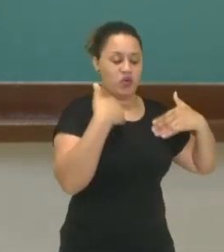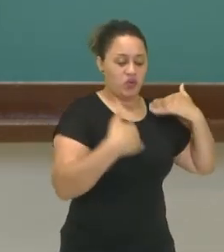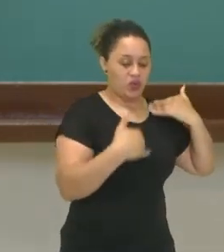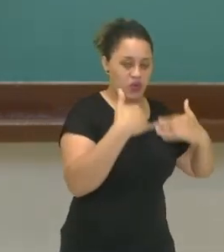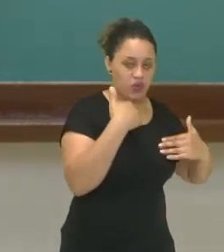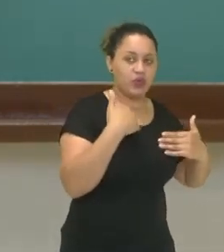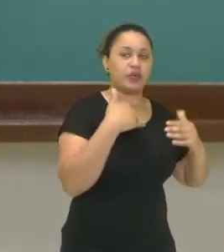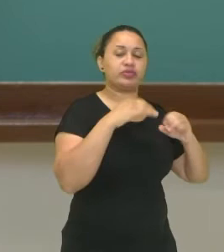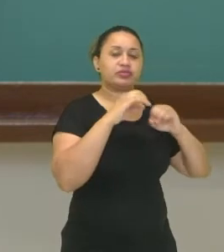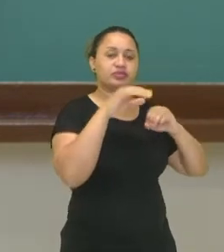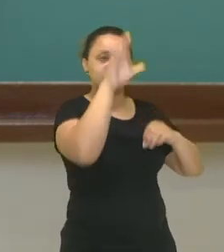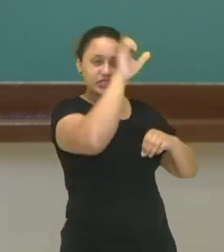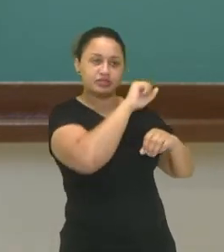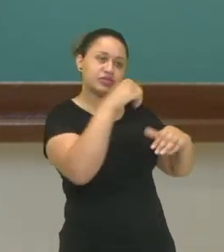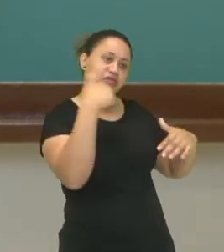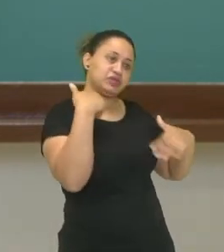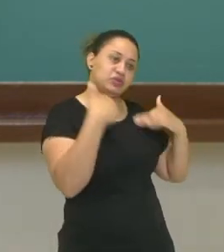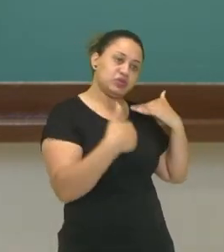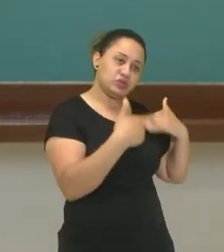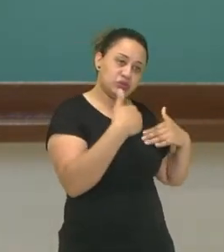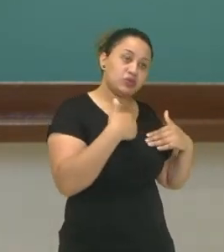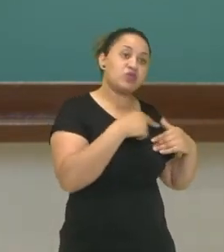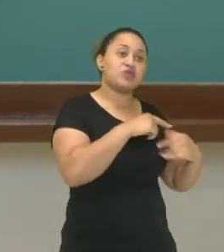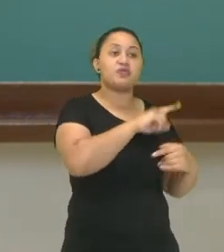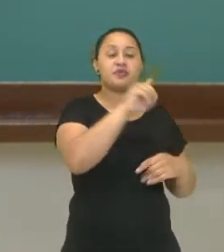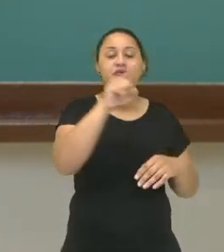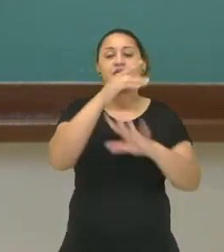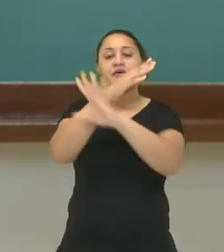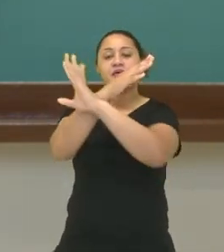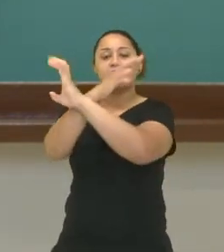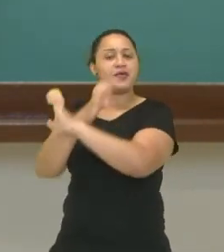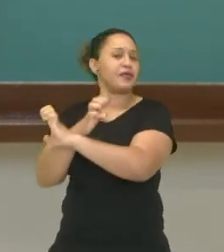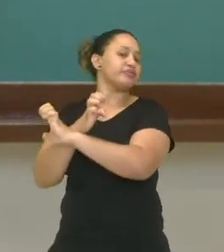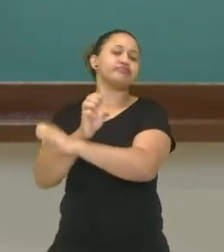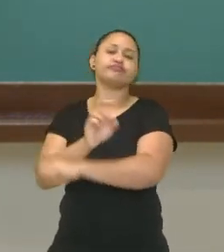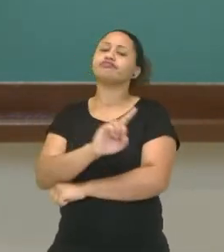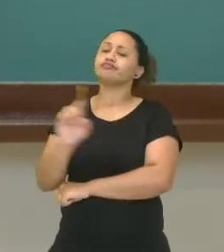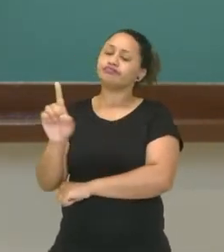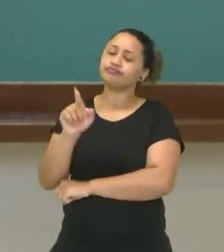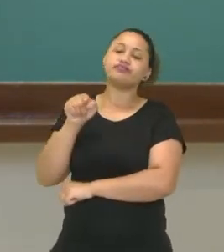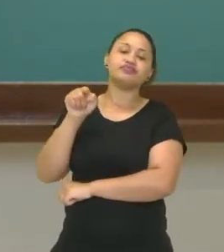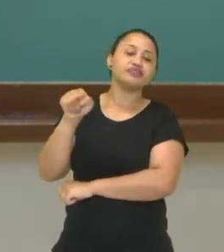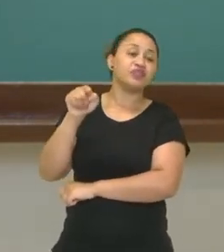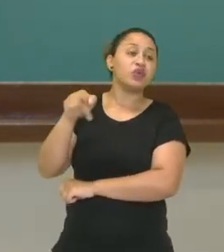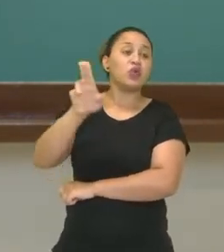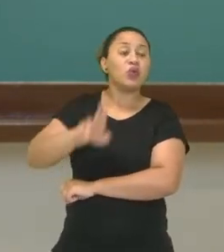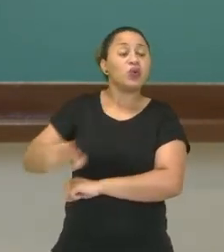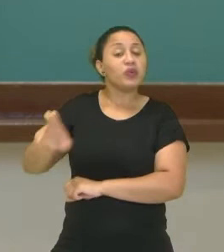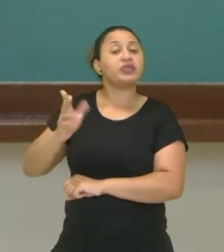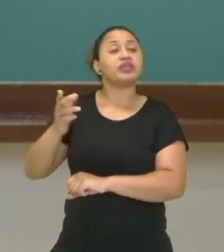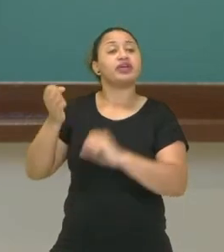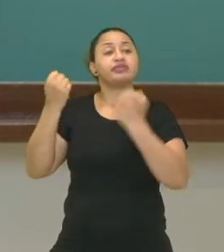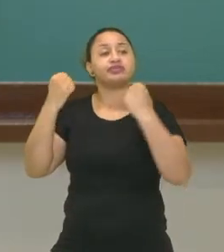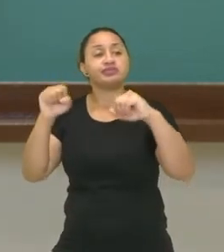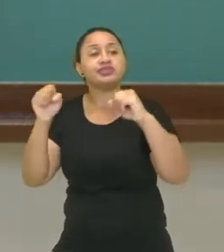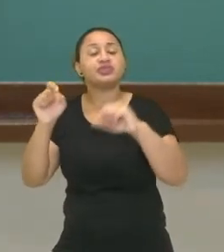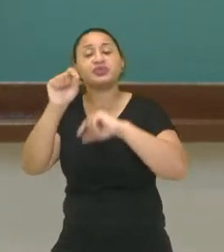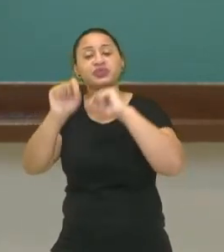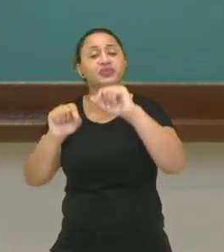educação corporal. E já Esparta não. Esparta utilizava da ginástica